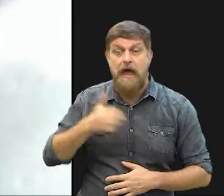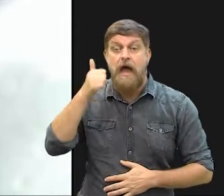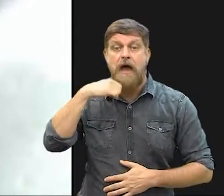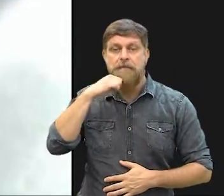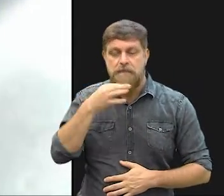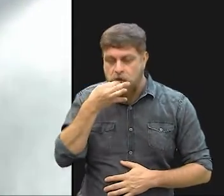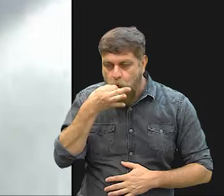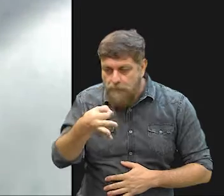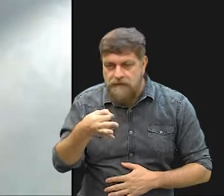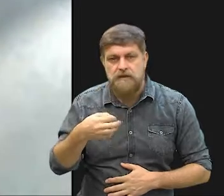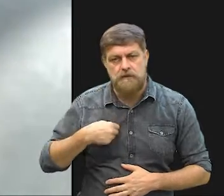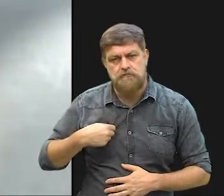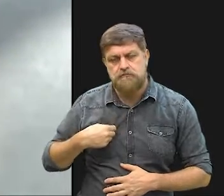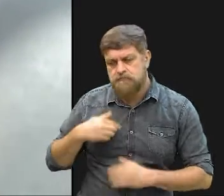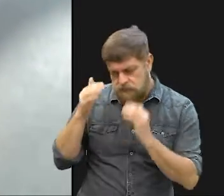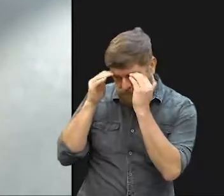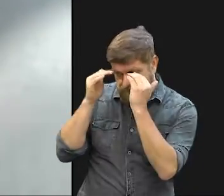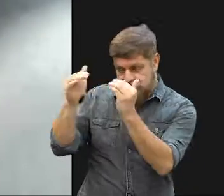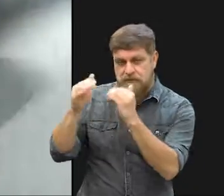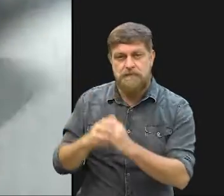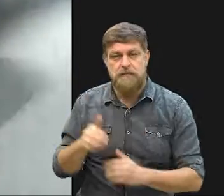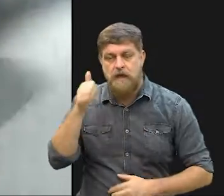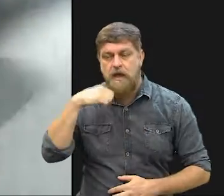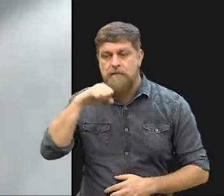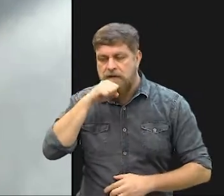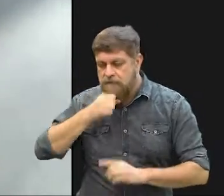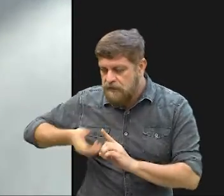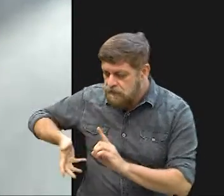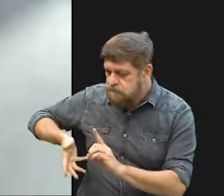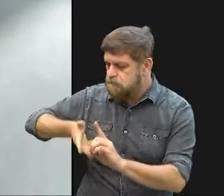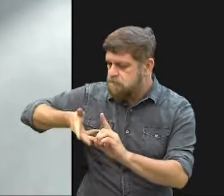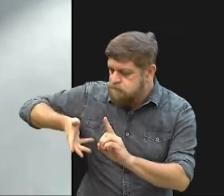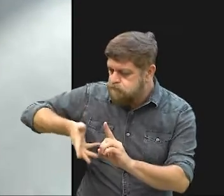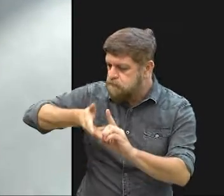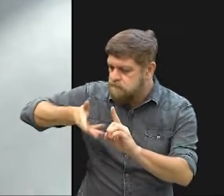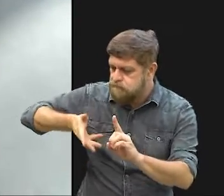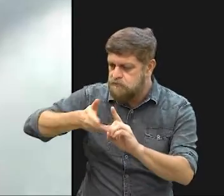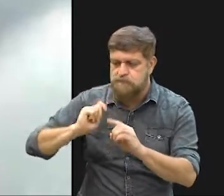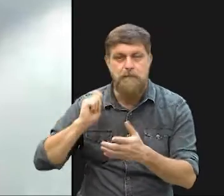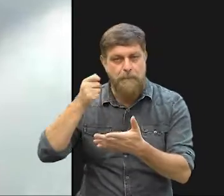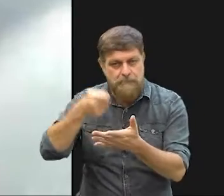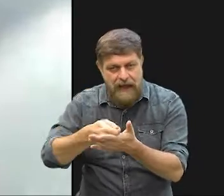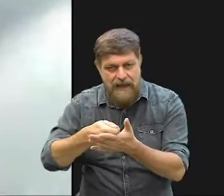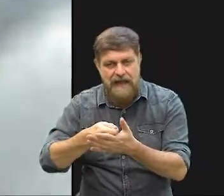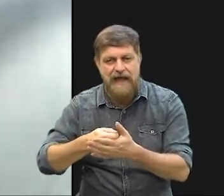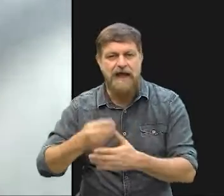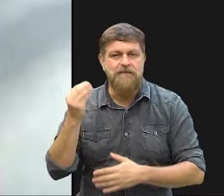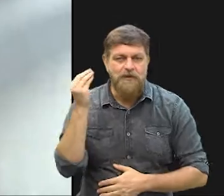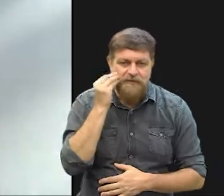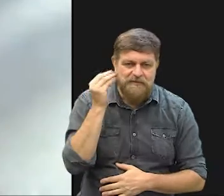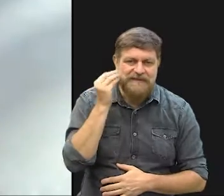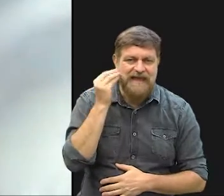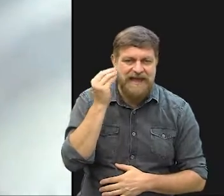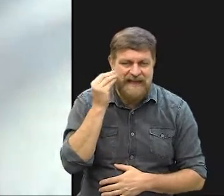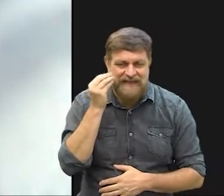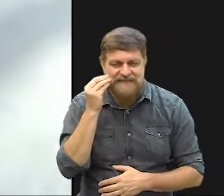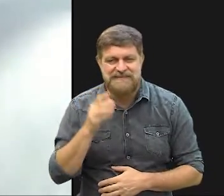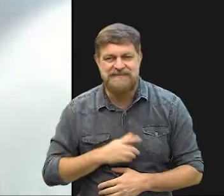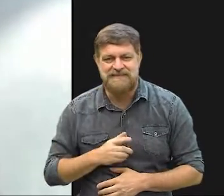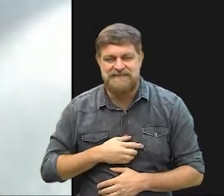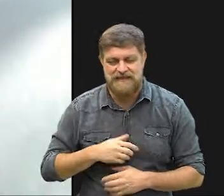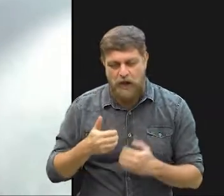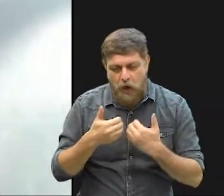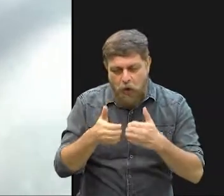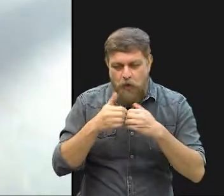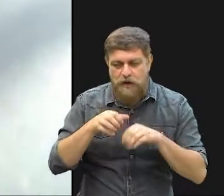minha mãe, que era quem me patrocinava, me ajudava a ir fazer os testes, me dava um passe